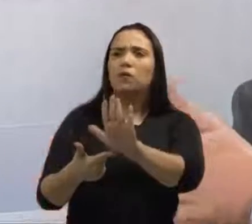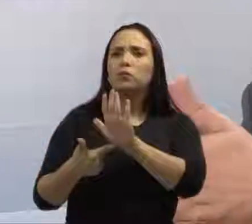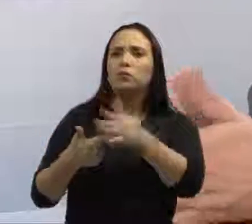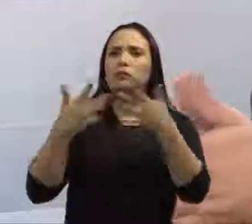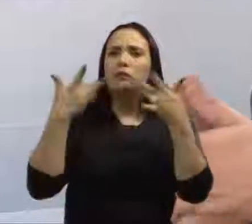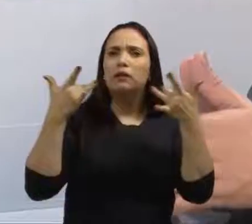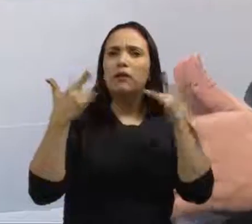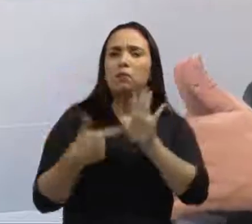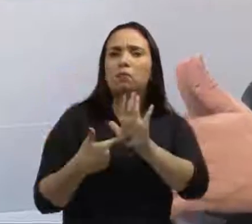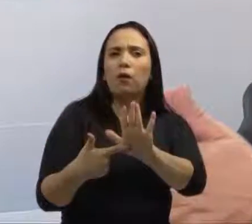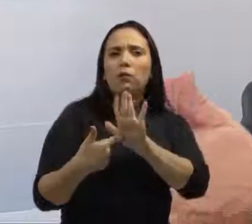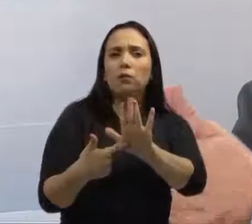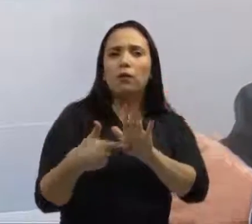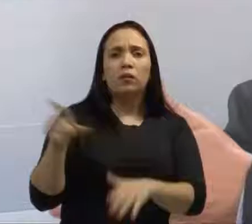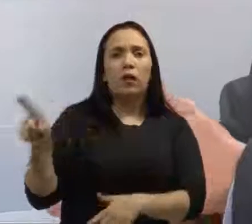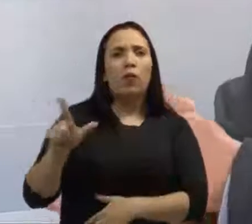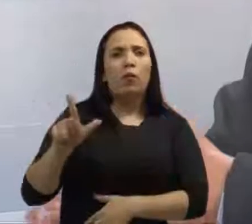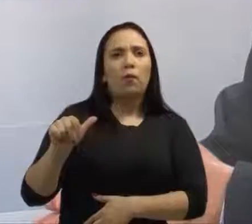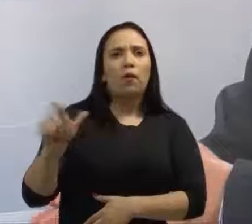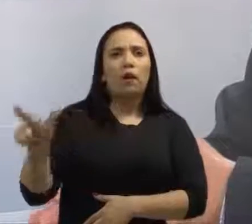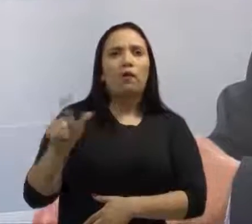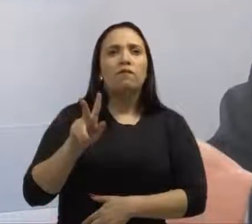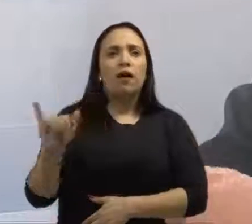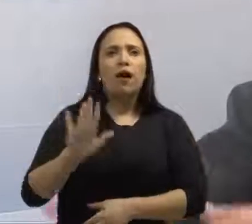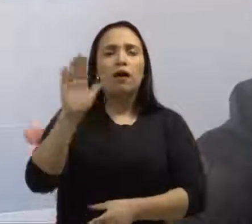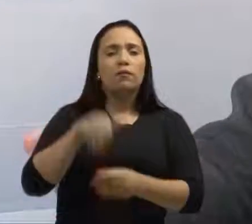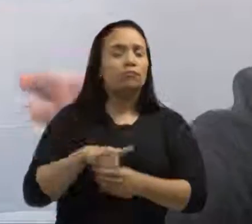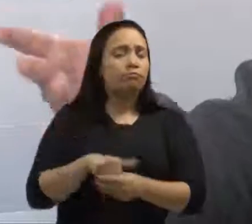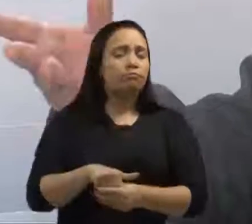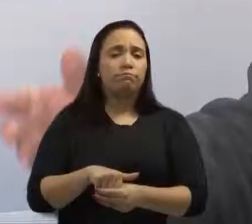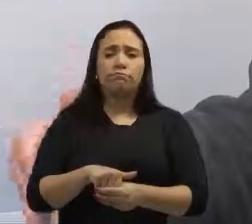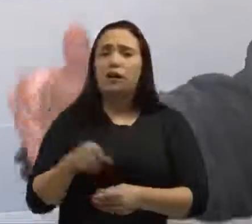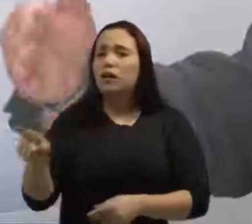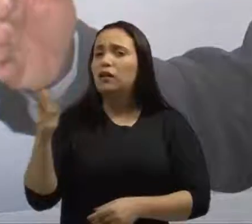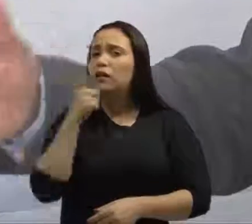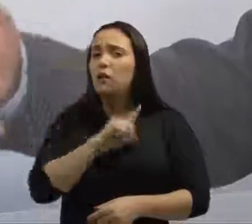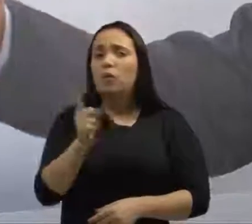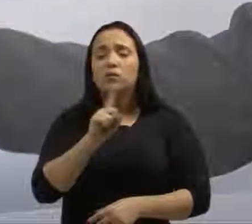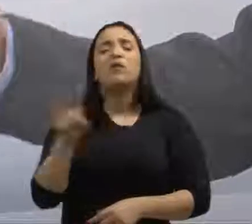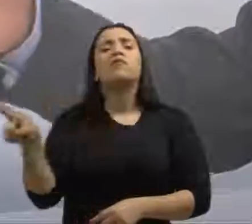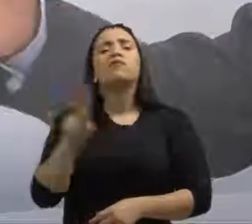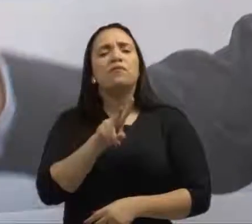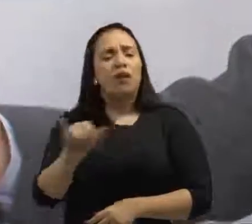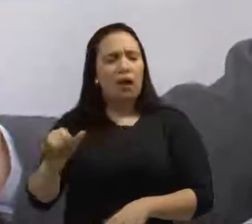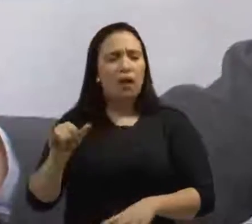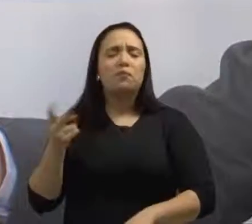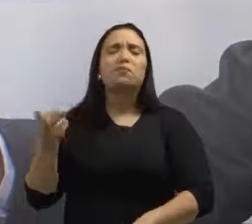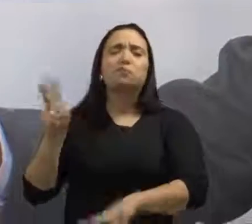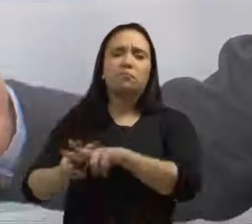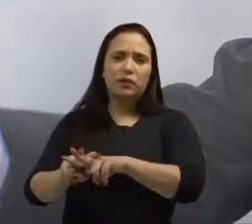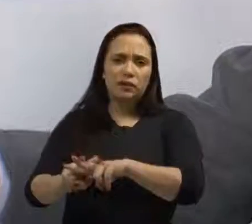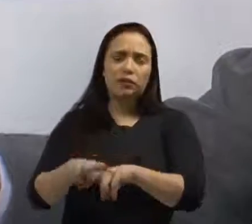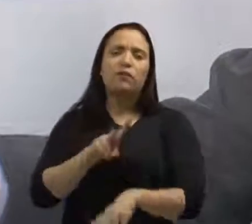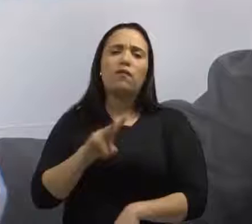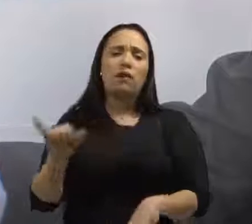peça publicitária fantasiosa. Ele não poderá ser candidato. Há uma grande chance de março, abril, ele ser preso.